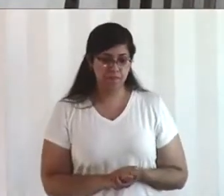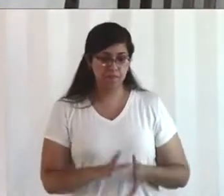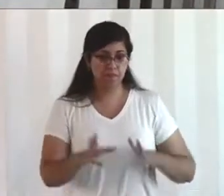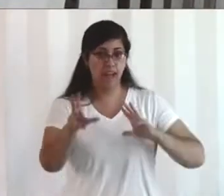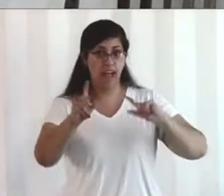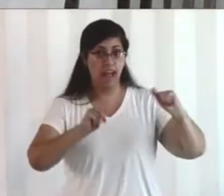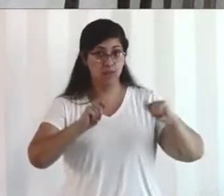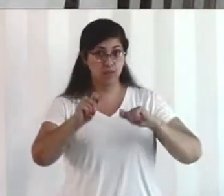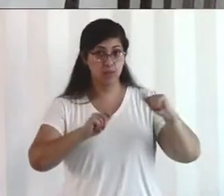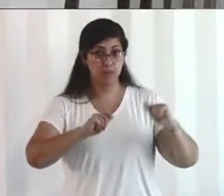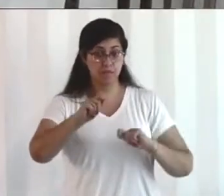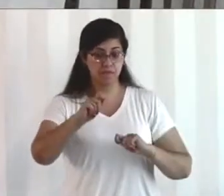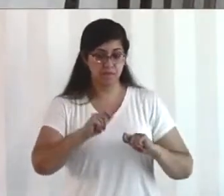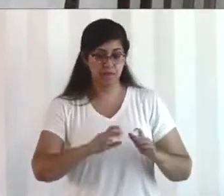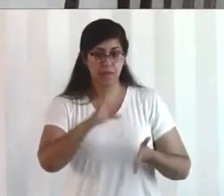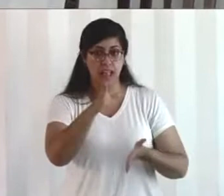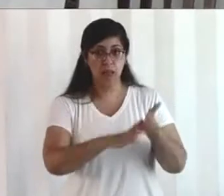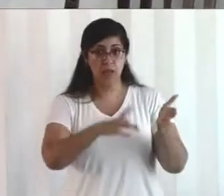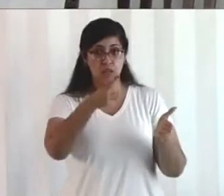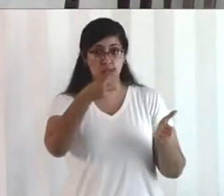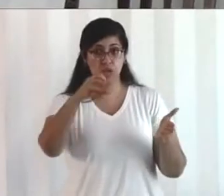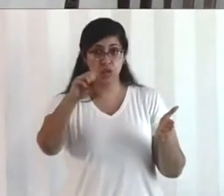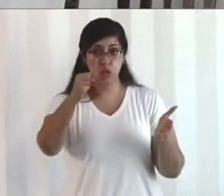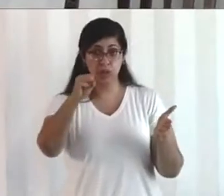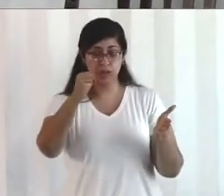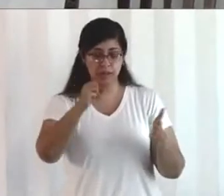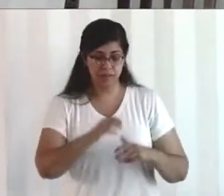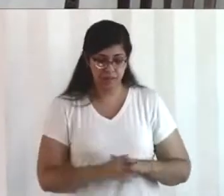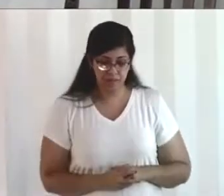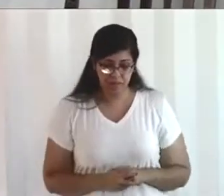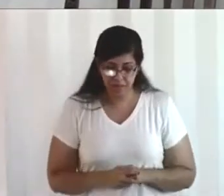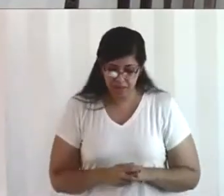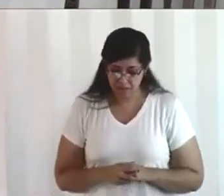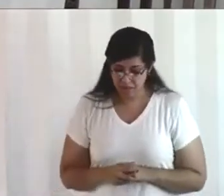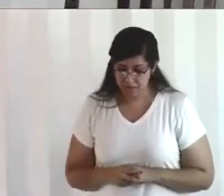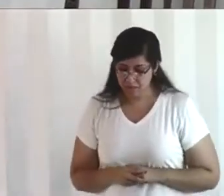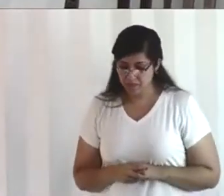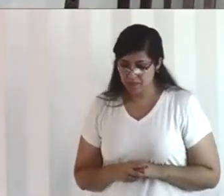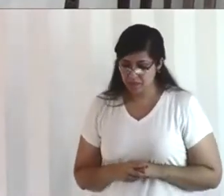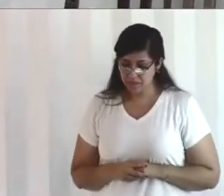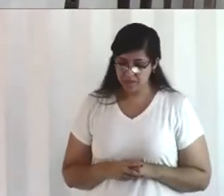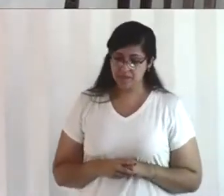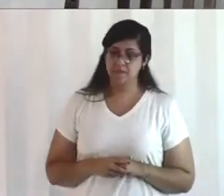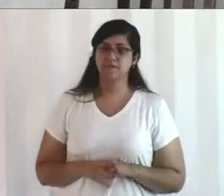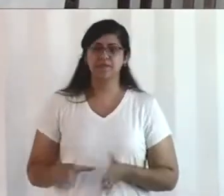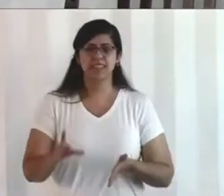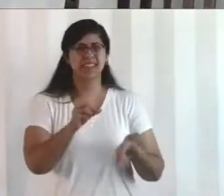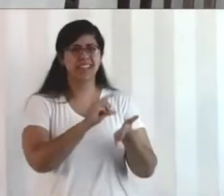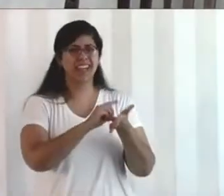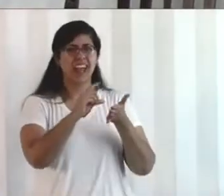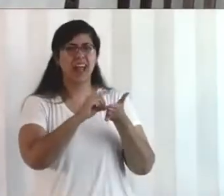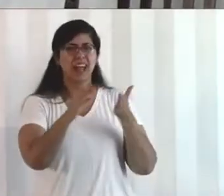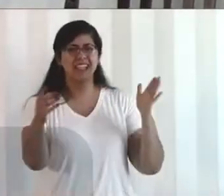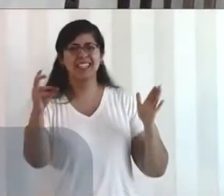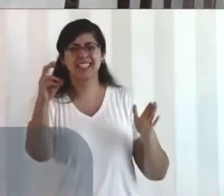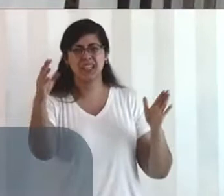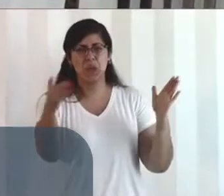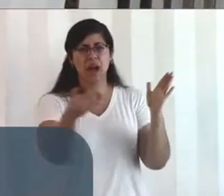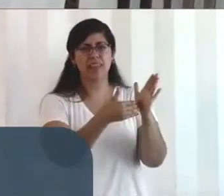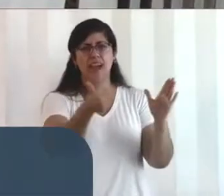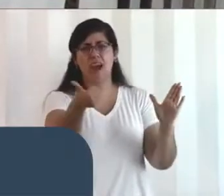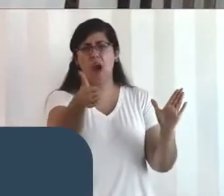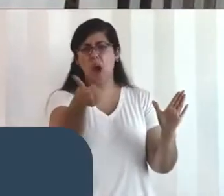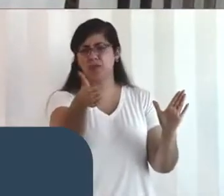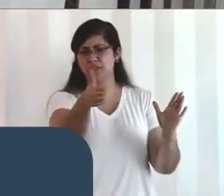Atos dos Apóstolos, capítulo 18, os versículos 5 até o 11.